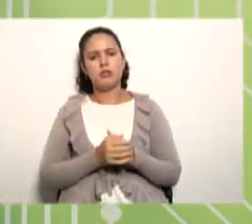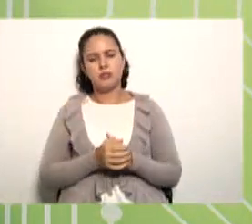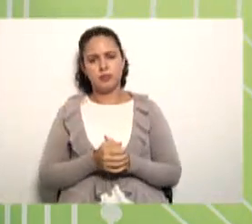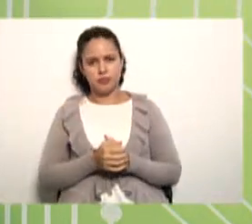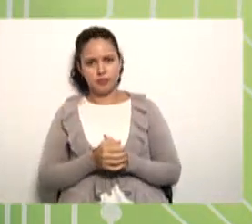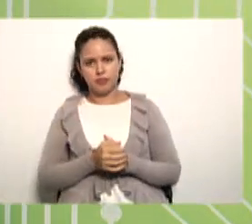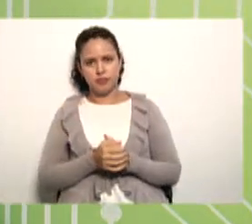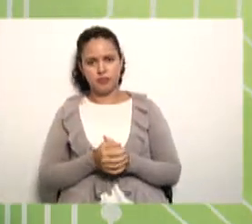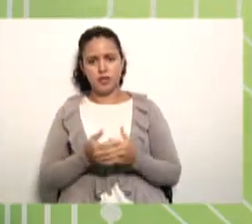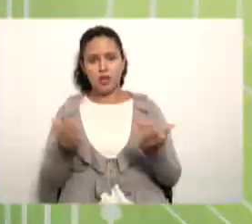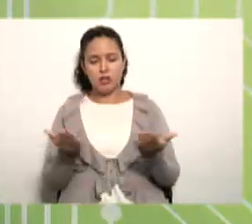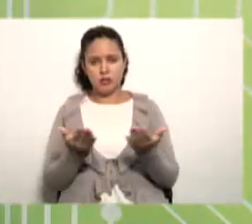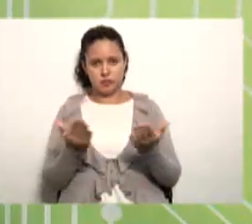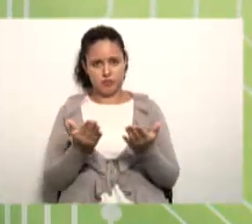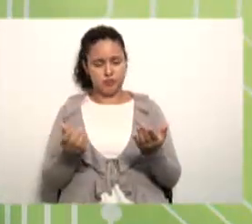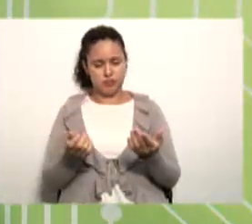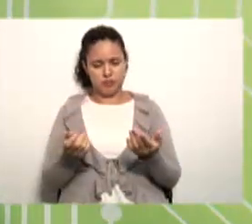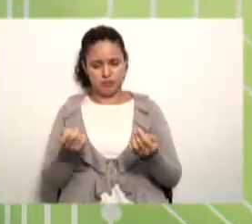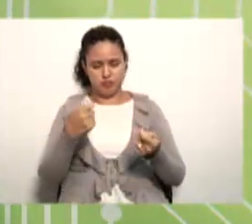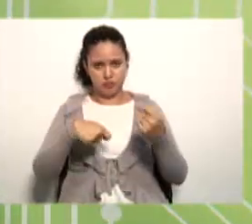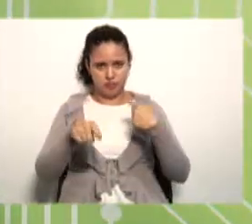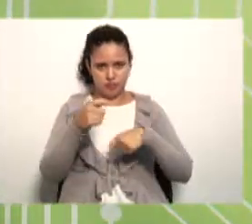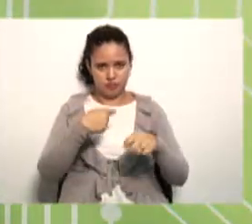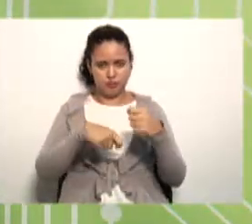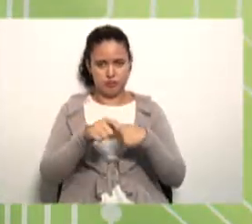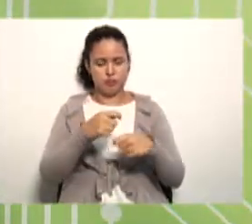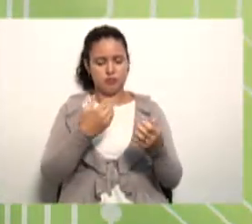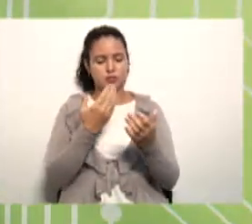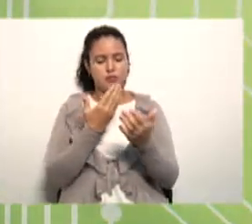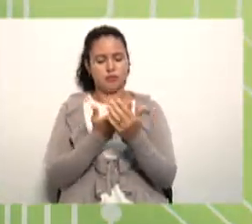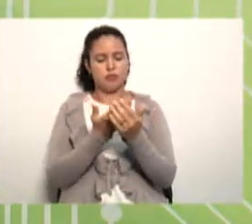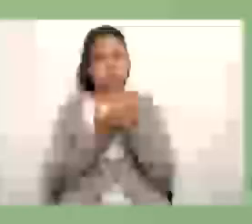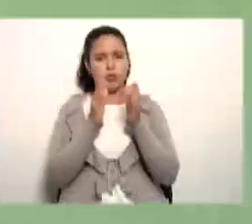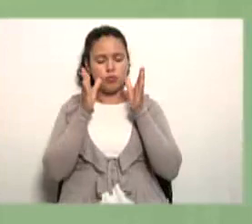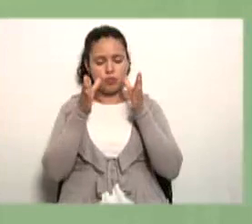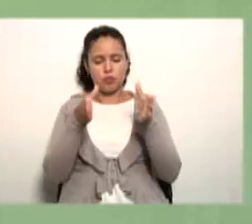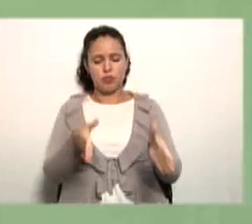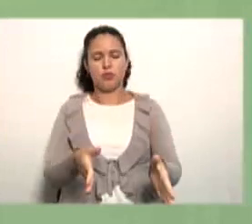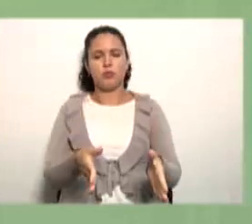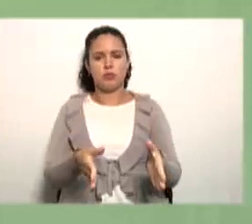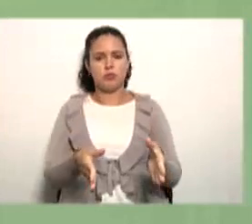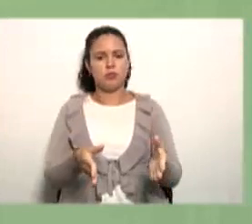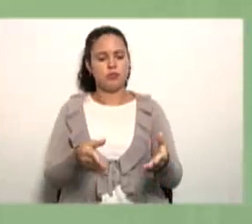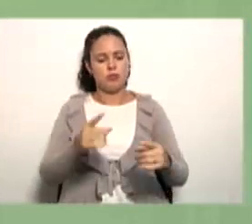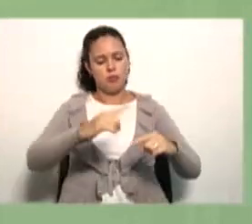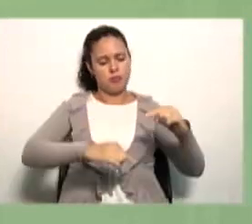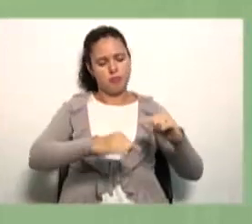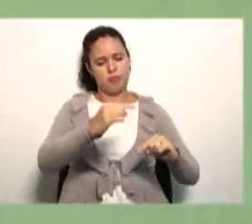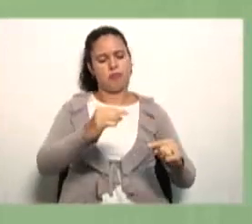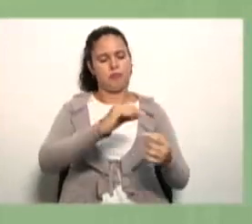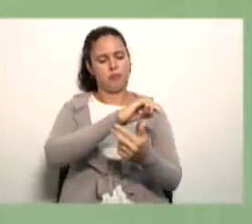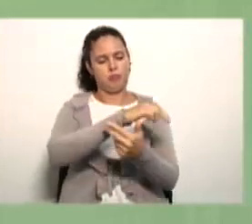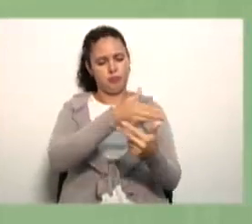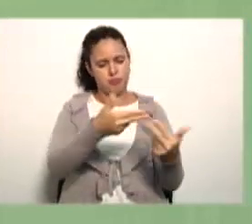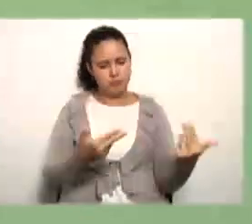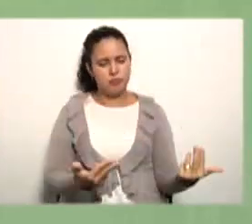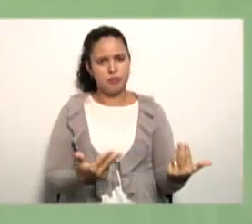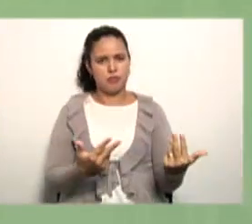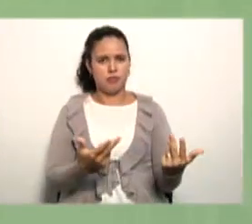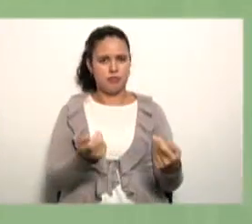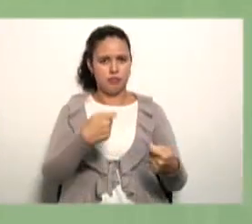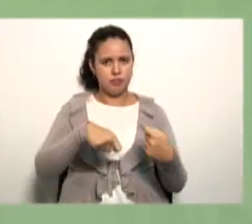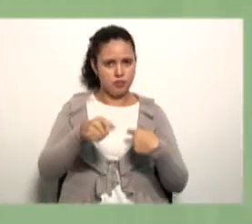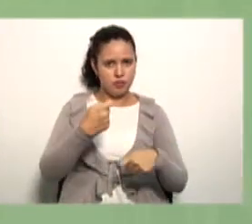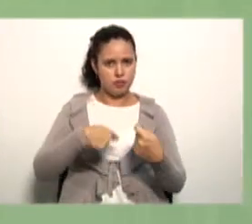do que são os bens econômicos. Se a gente olhar de novo no slide, a gente percebe que as necessidades humanas, então, elas são satisfeitas tanto por